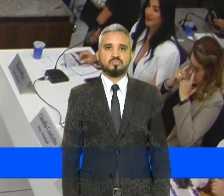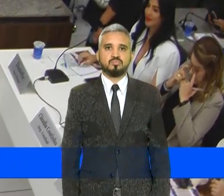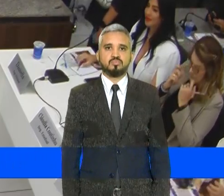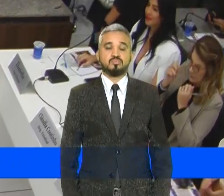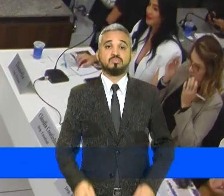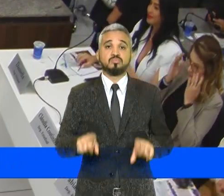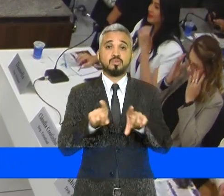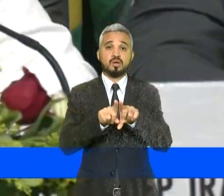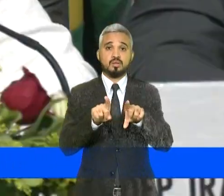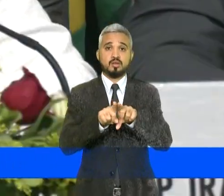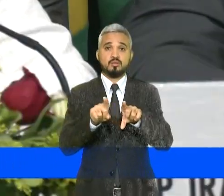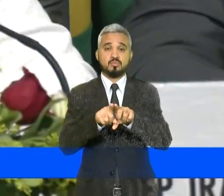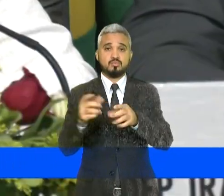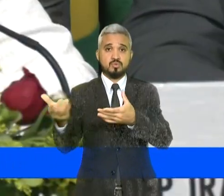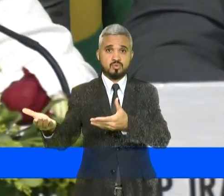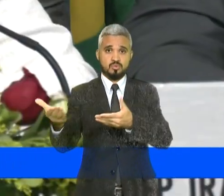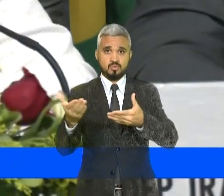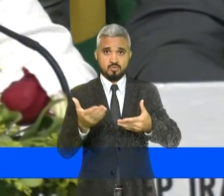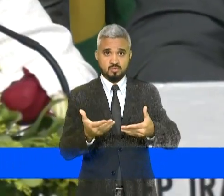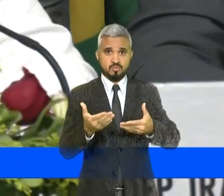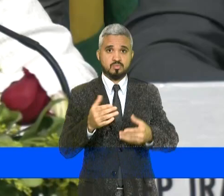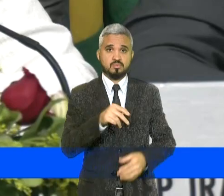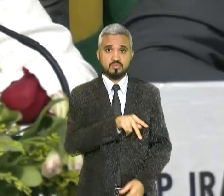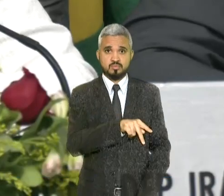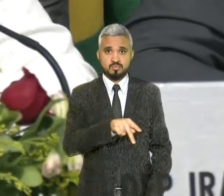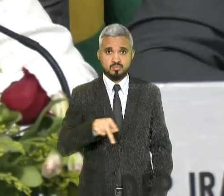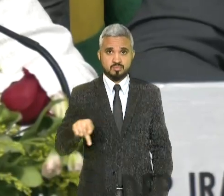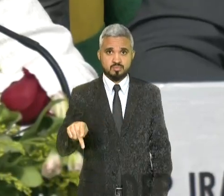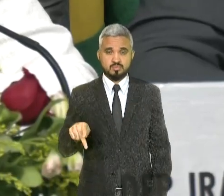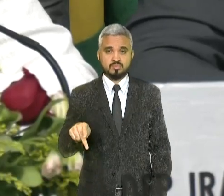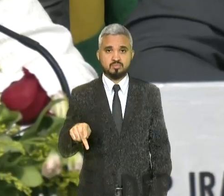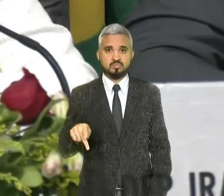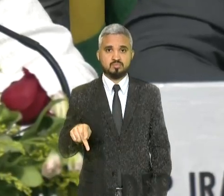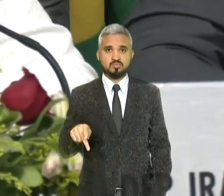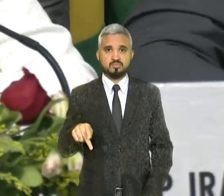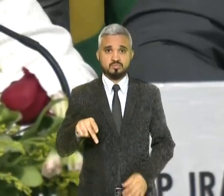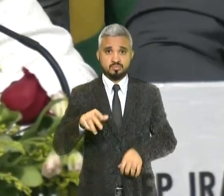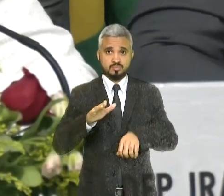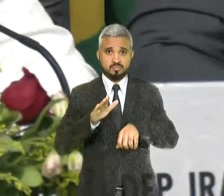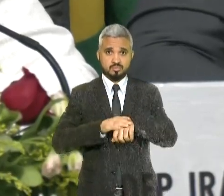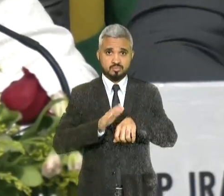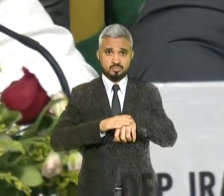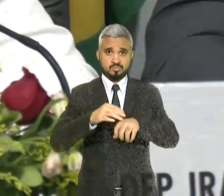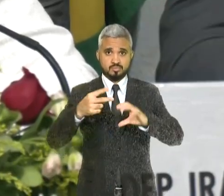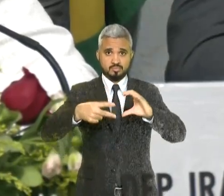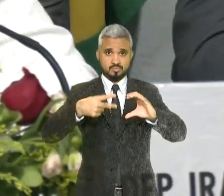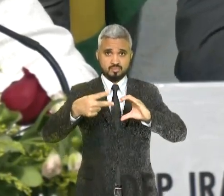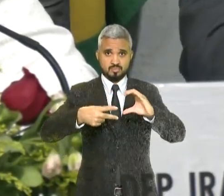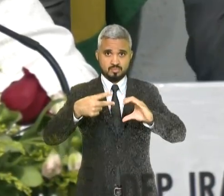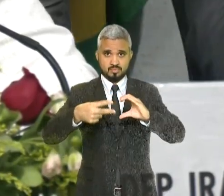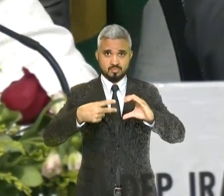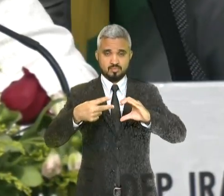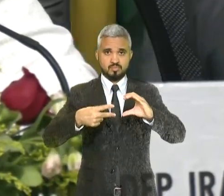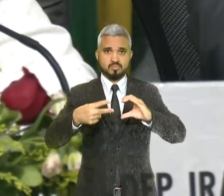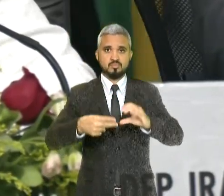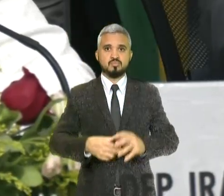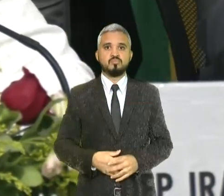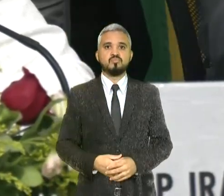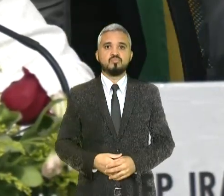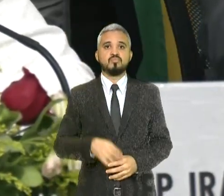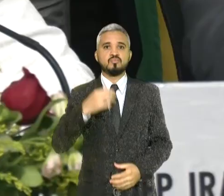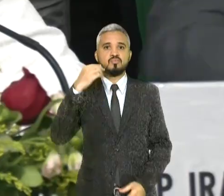Convido também o presidente dessa augusta Câmara de Vereadores, o